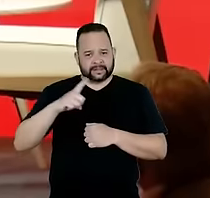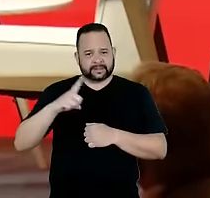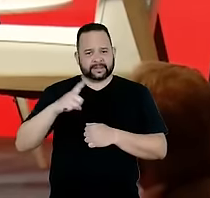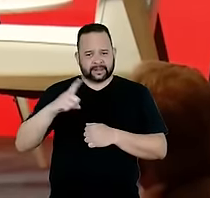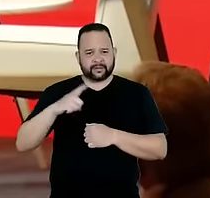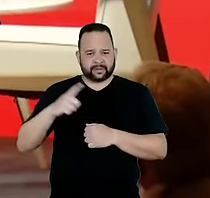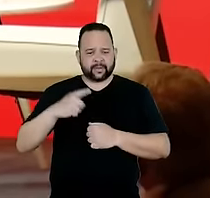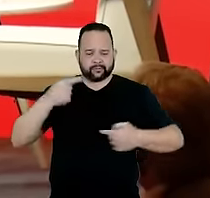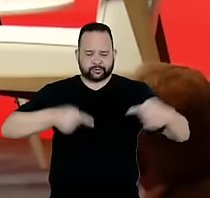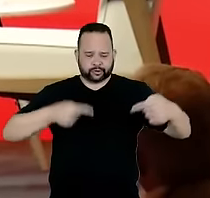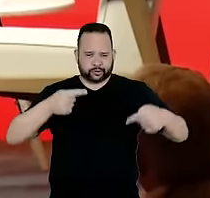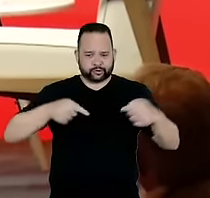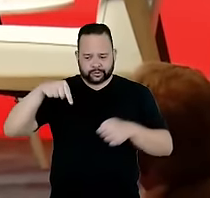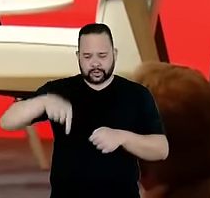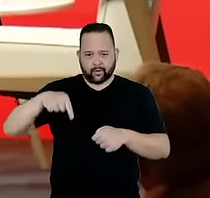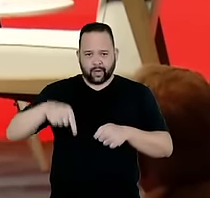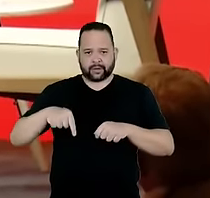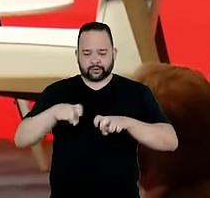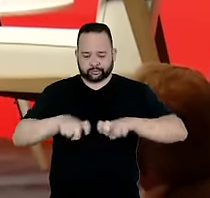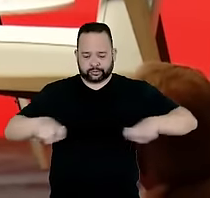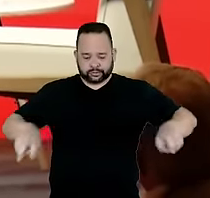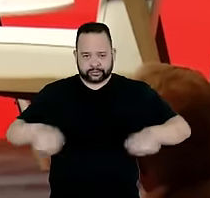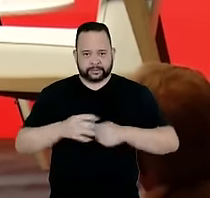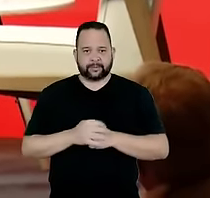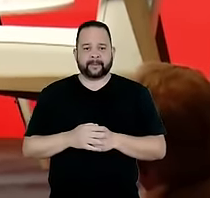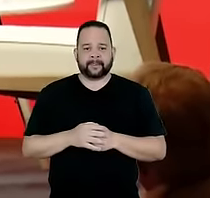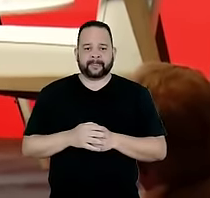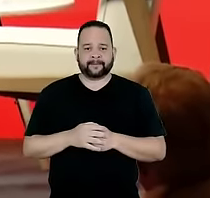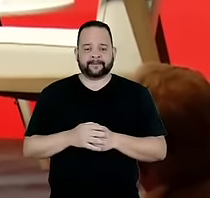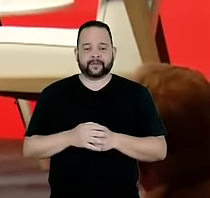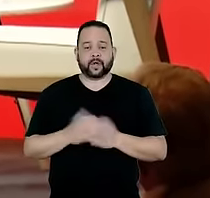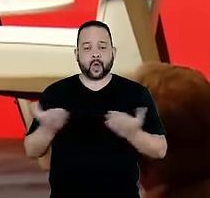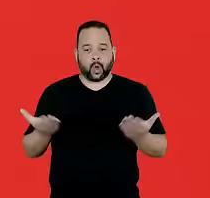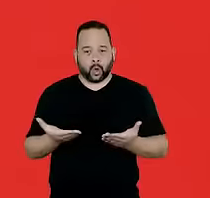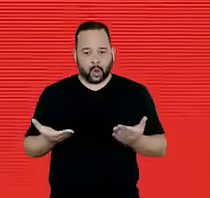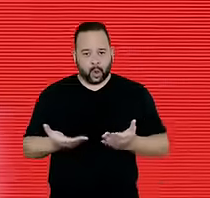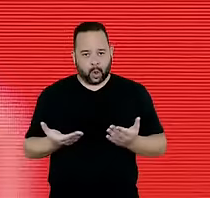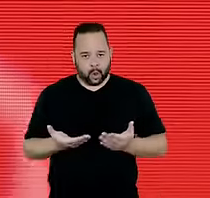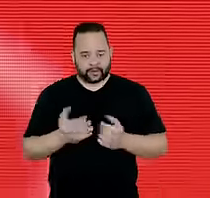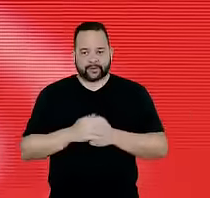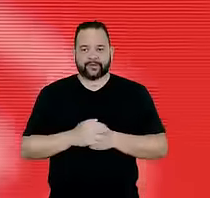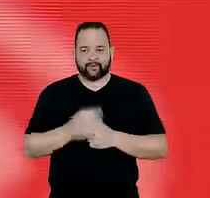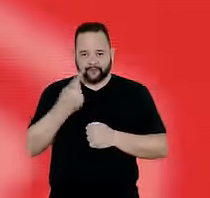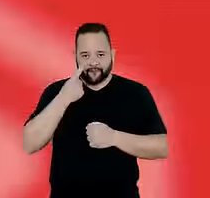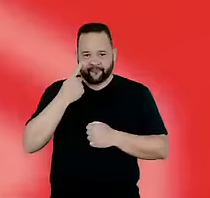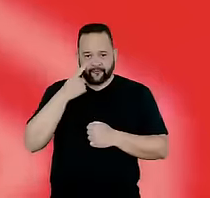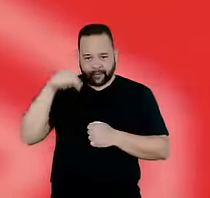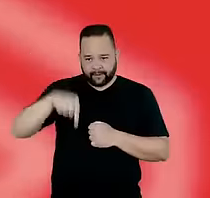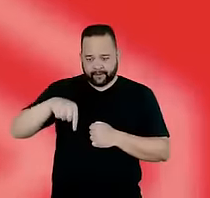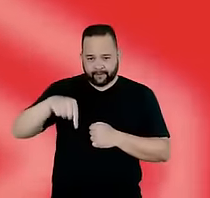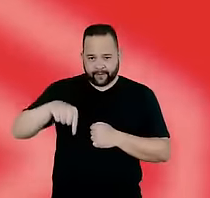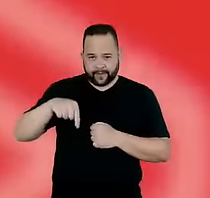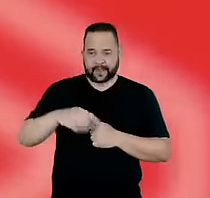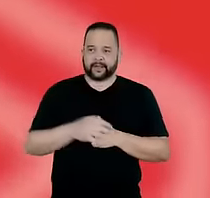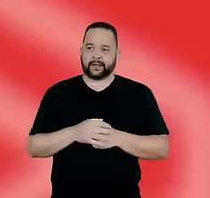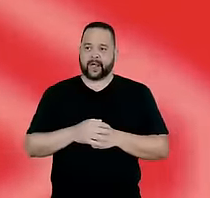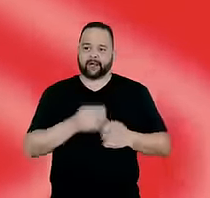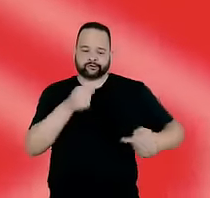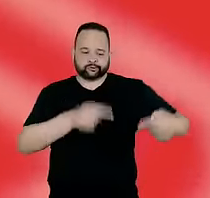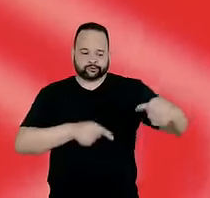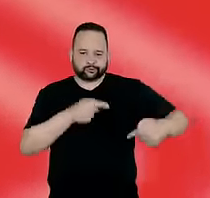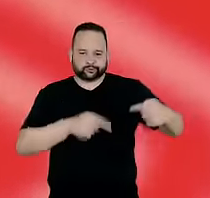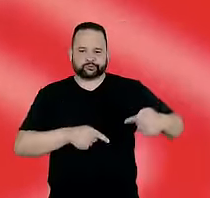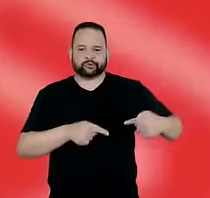mas vamos além vamos muito além Hoje a gente vai conferir aqui os cenários políticos e econômicos